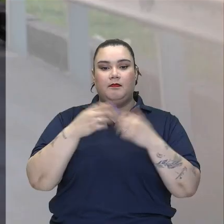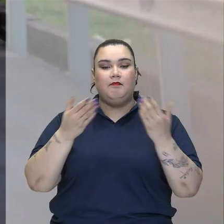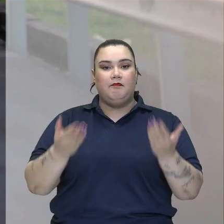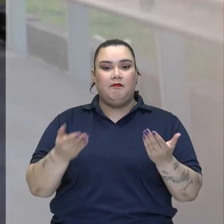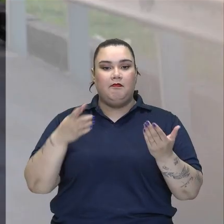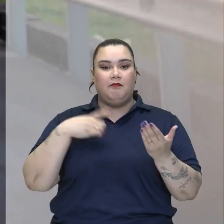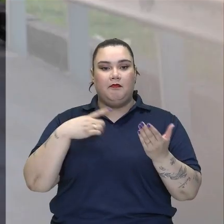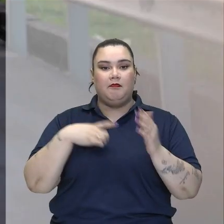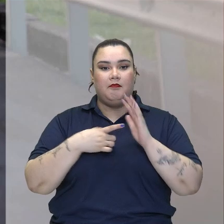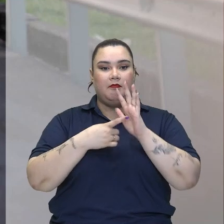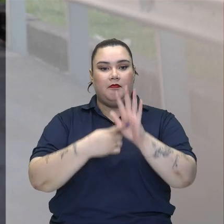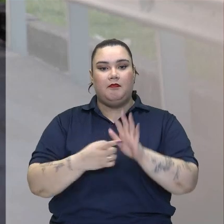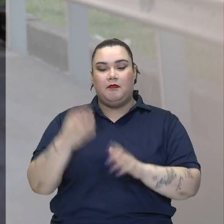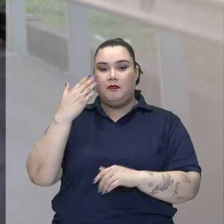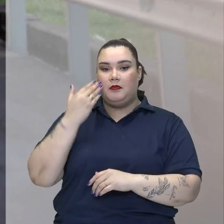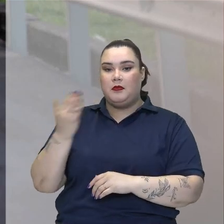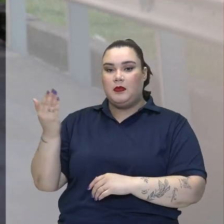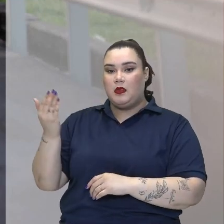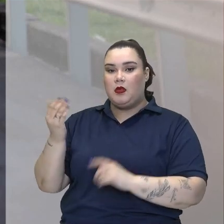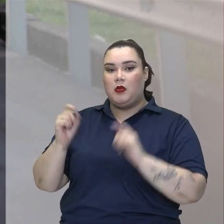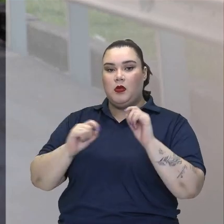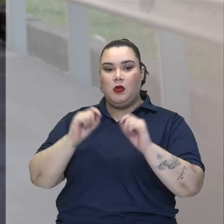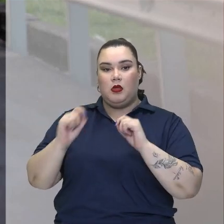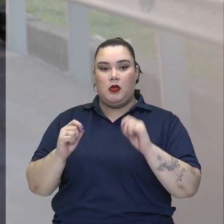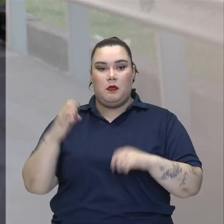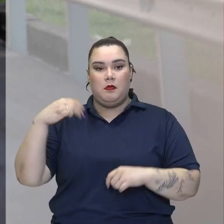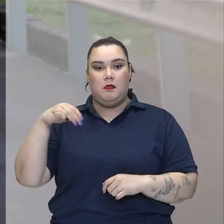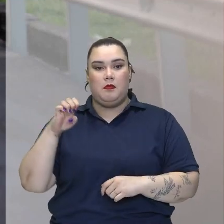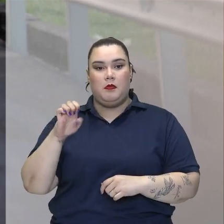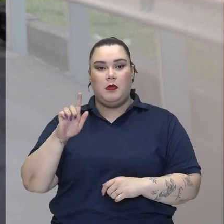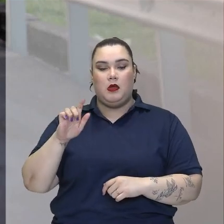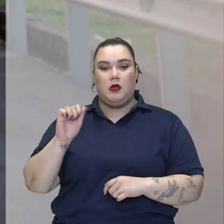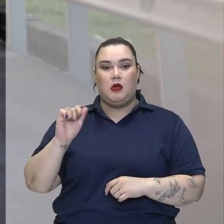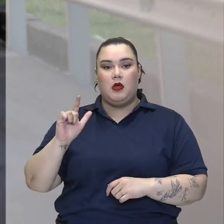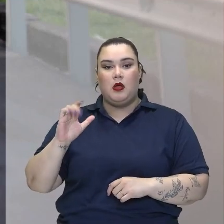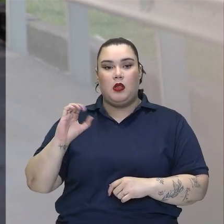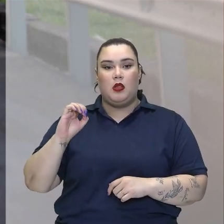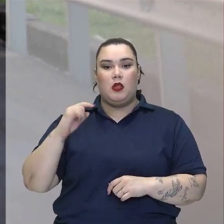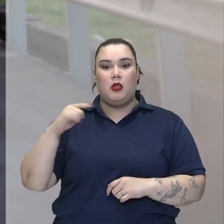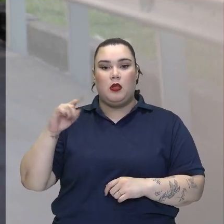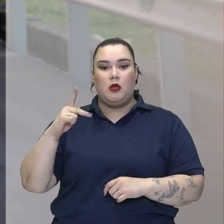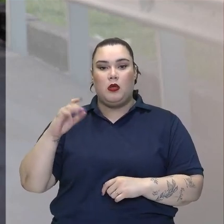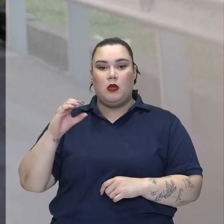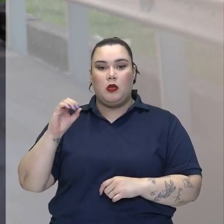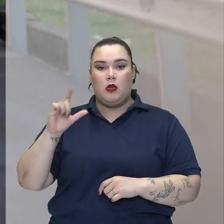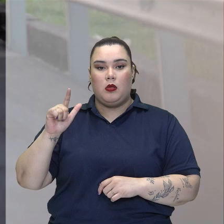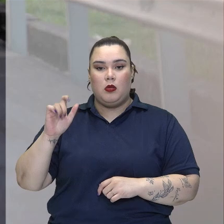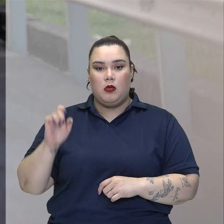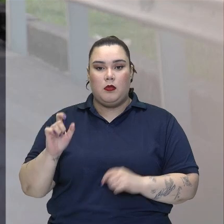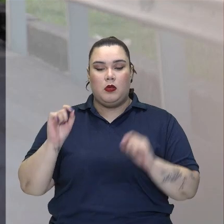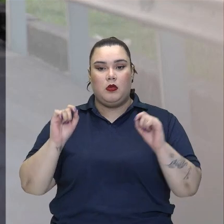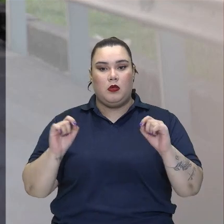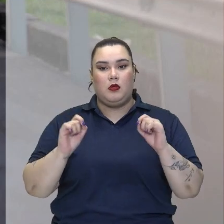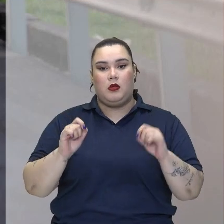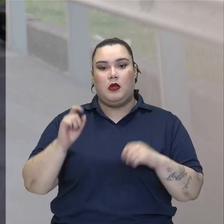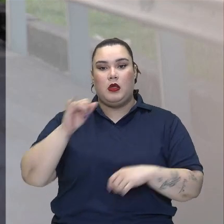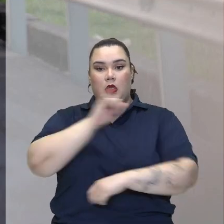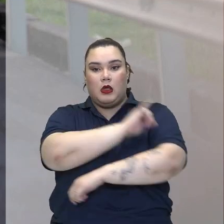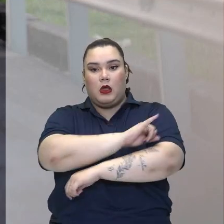megalópole Rio-São Paulo, né? E aí, a megalópole é uma das mais